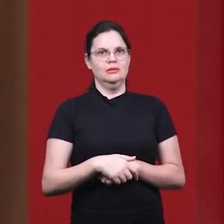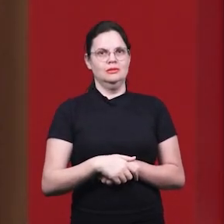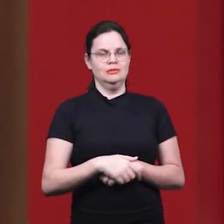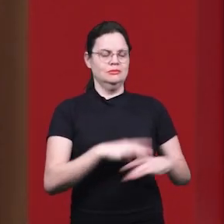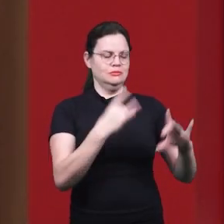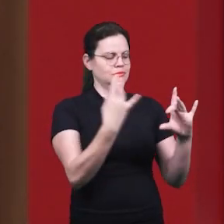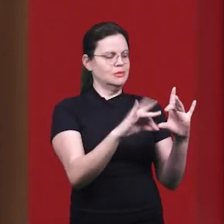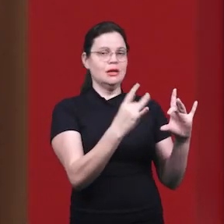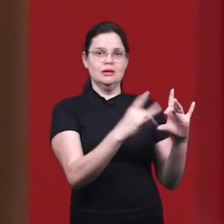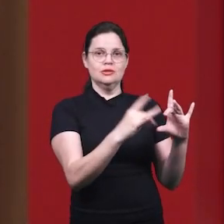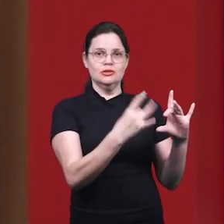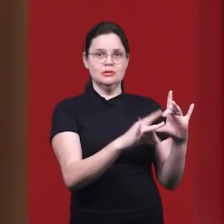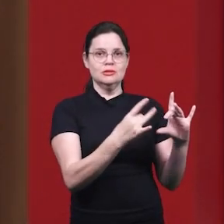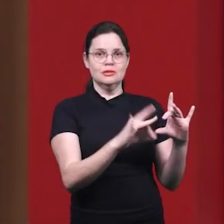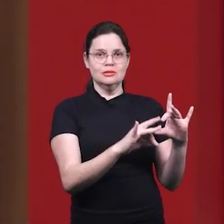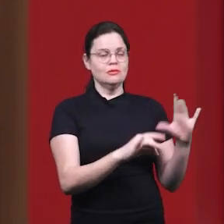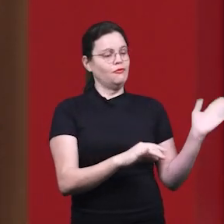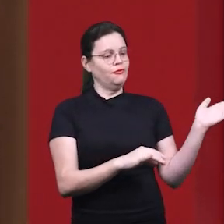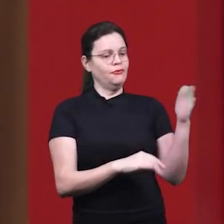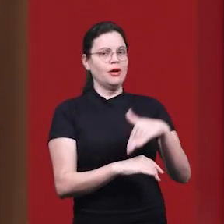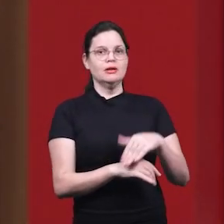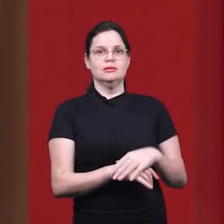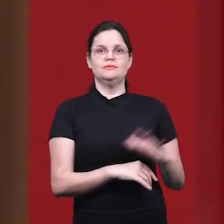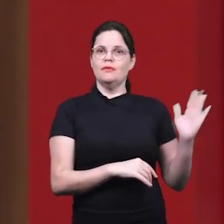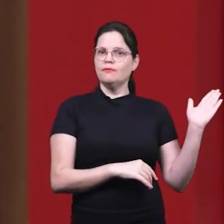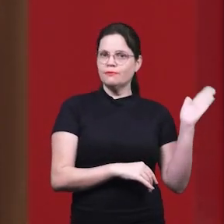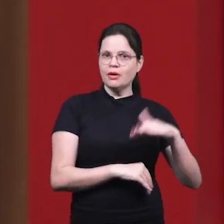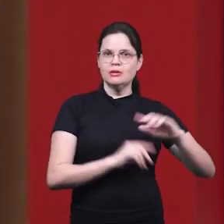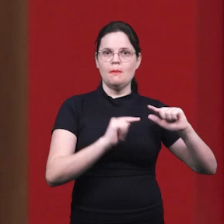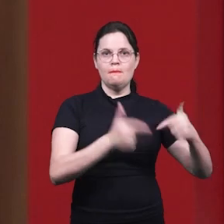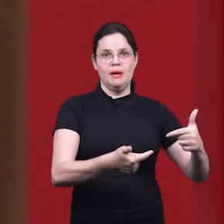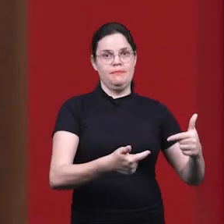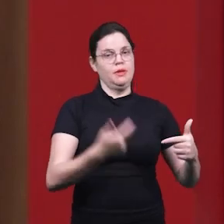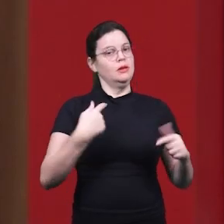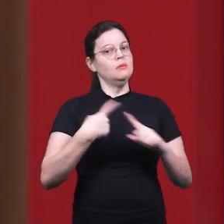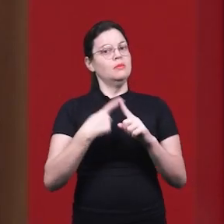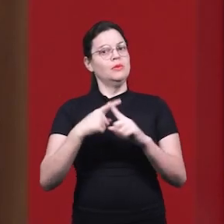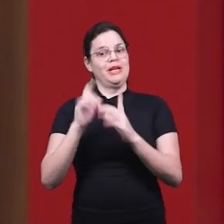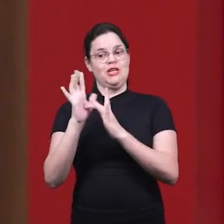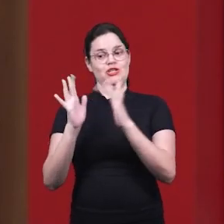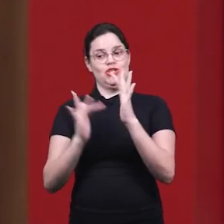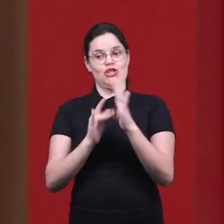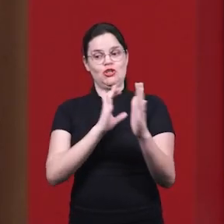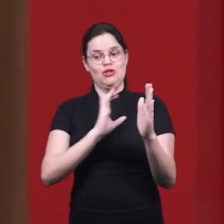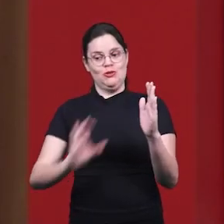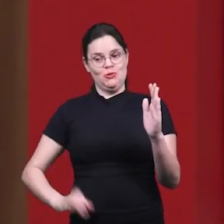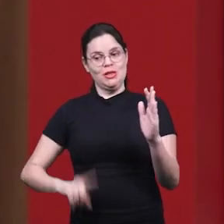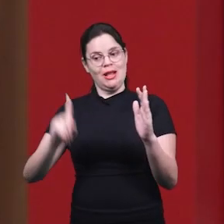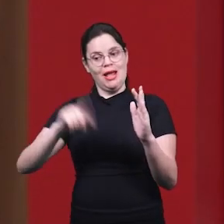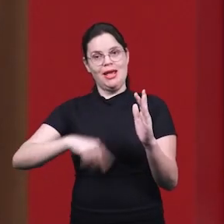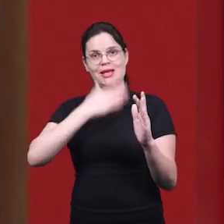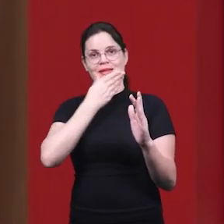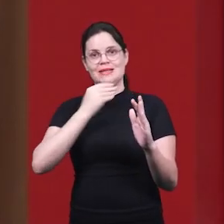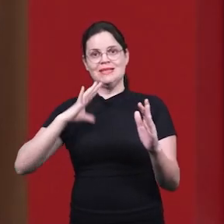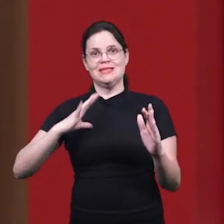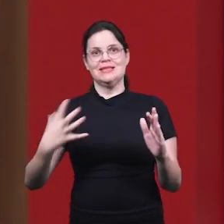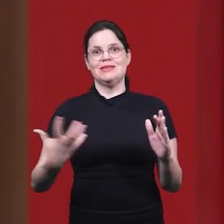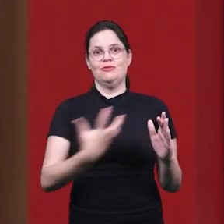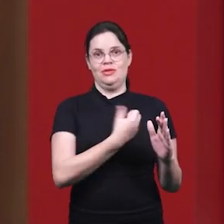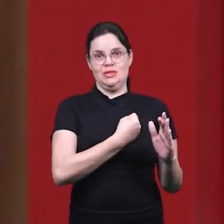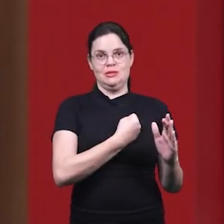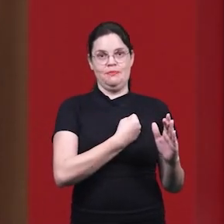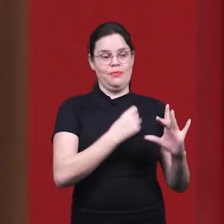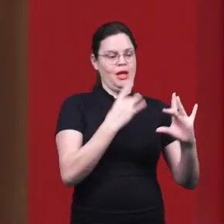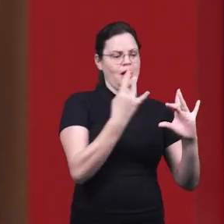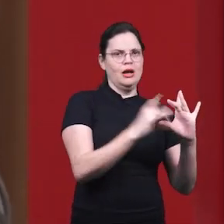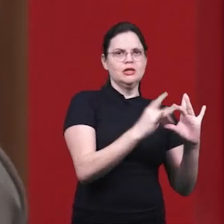também chamado anticristo. Vale a pena lembrar que Cristo é o Salvador. E o anticristo não é contra Cristo, é no lugar